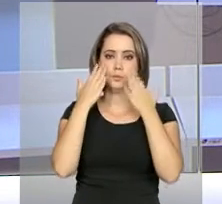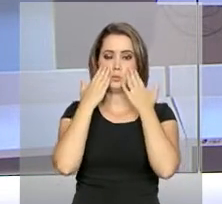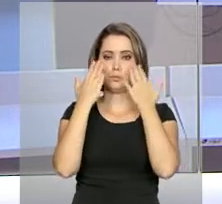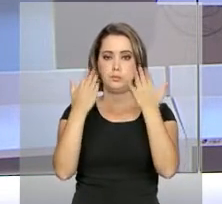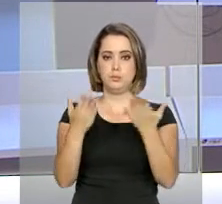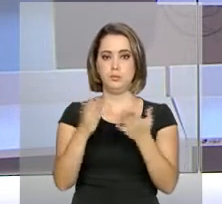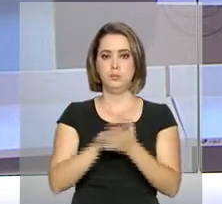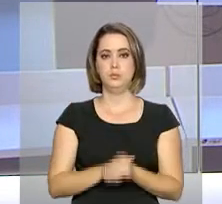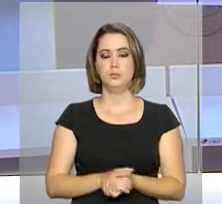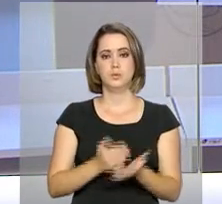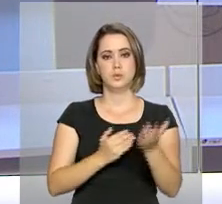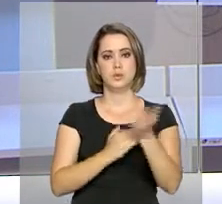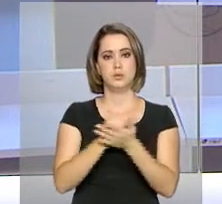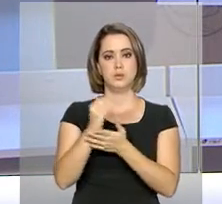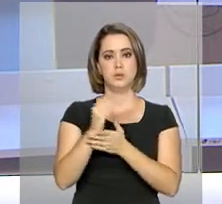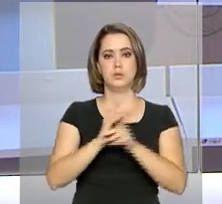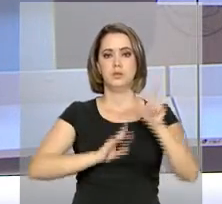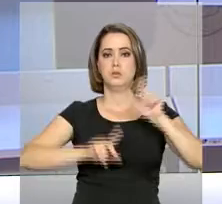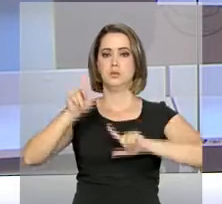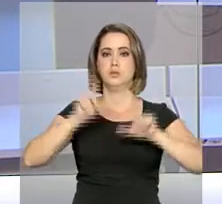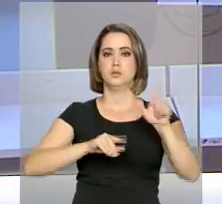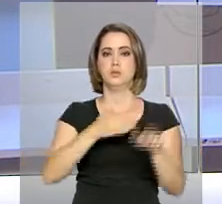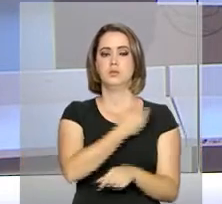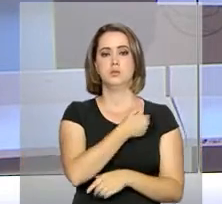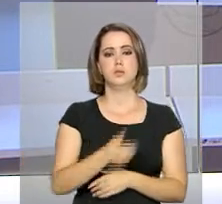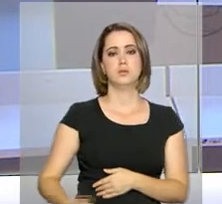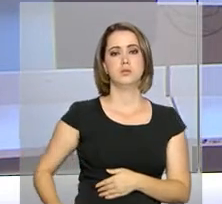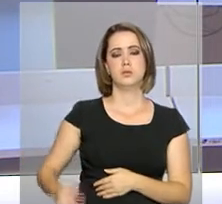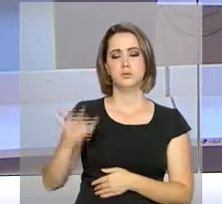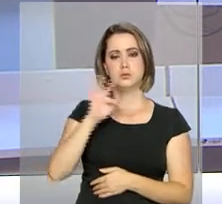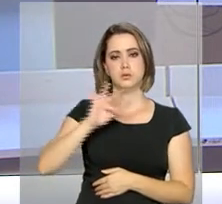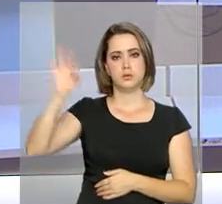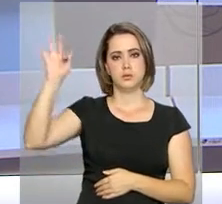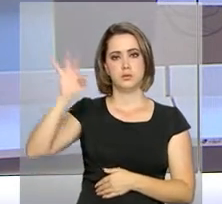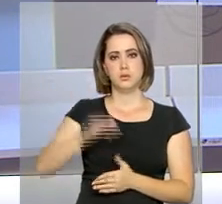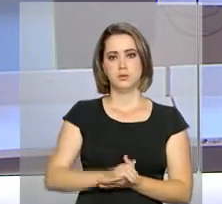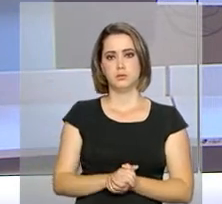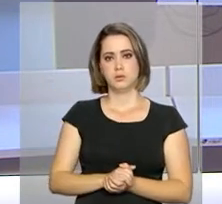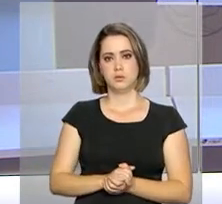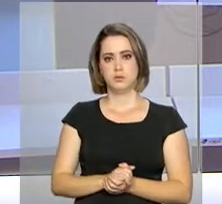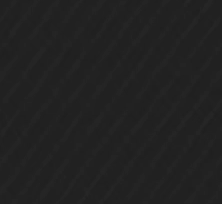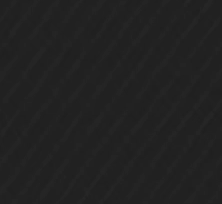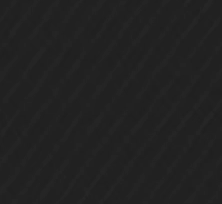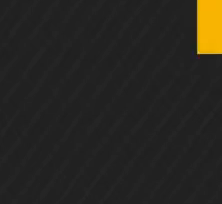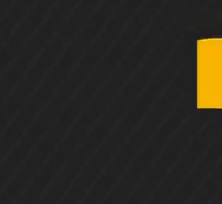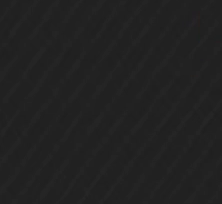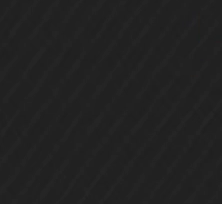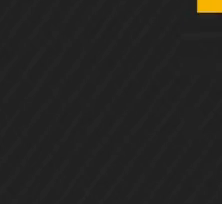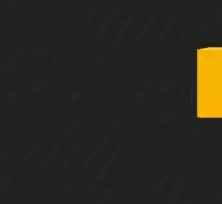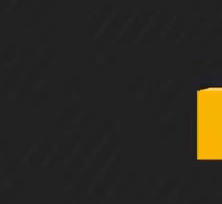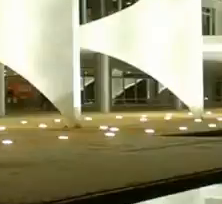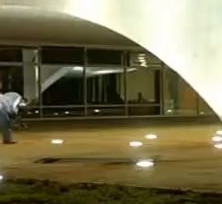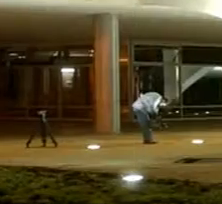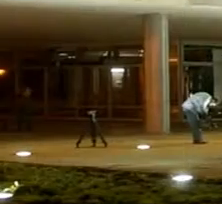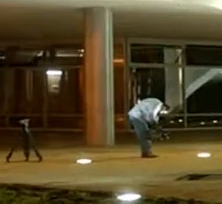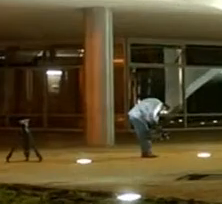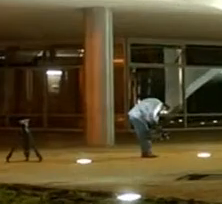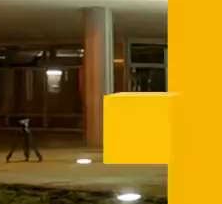próxima edição. Continue com a gente aqui na NBR, a TV do Governo Federal.